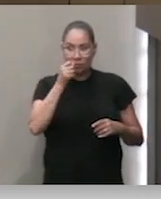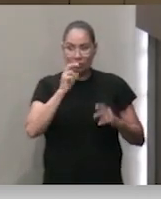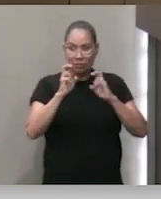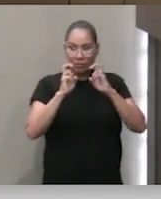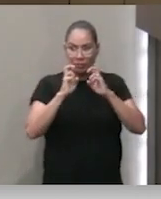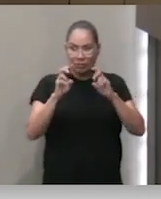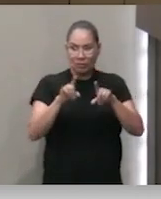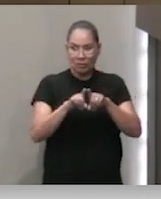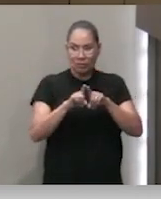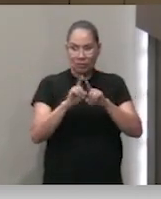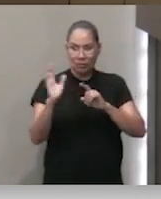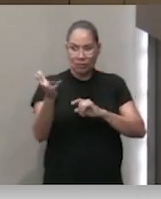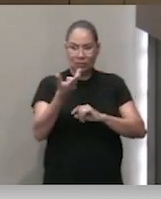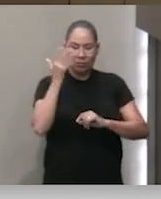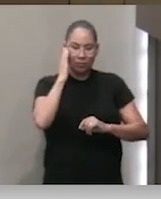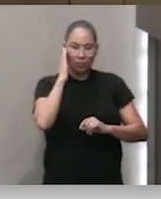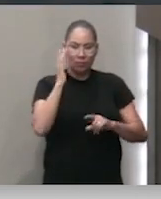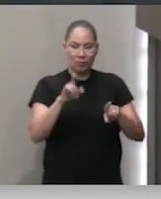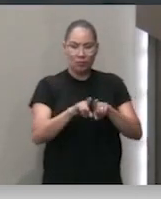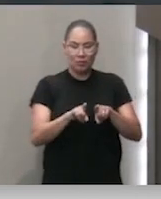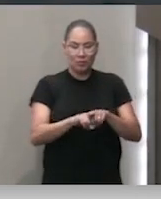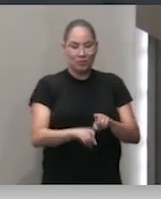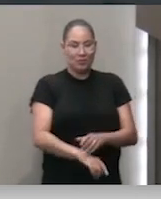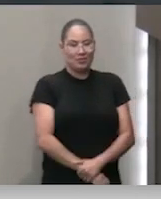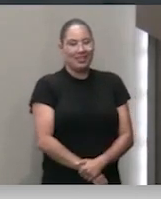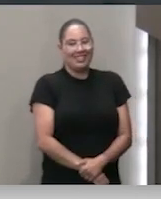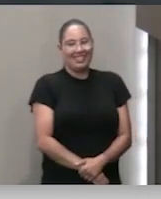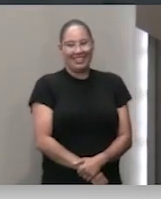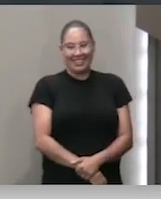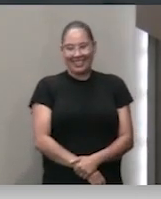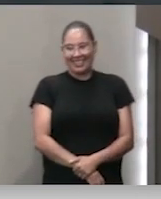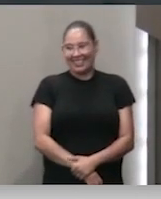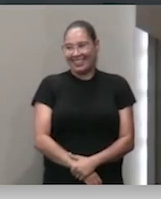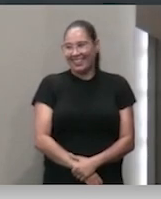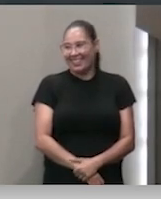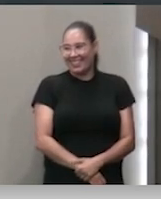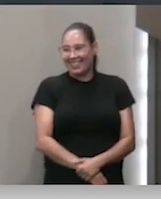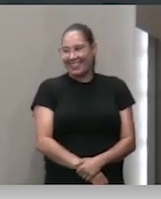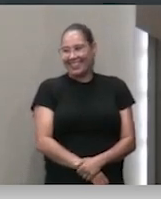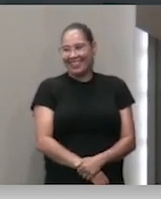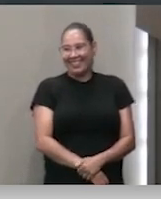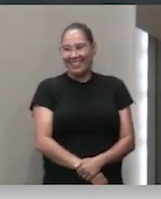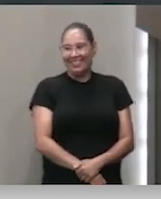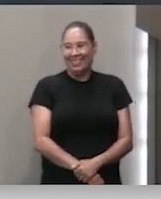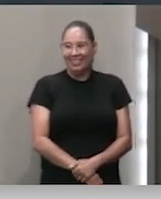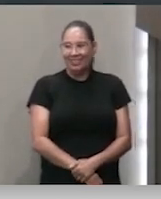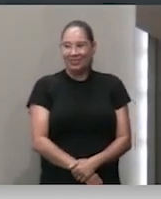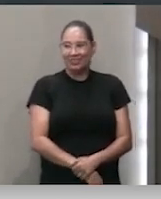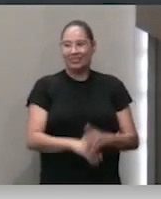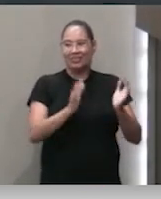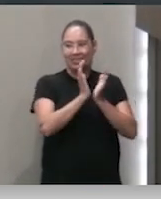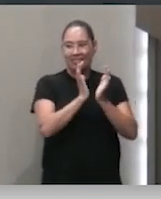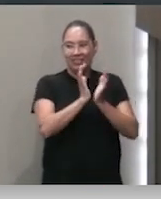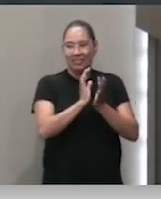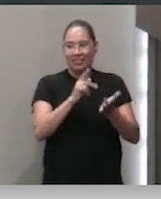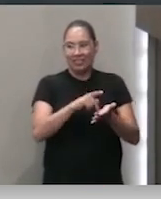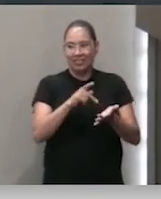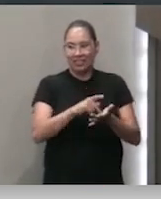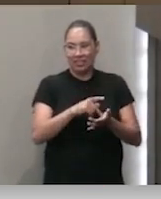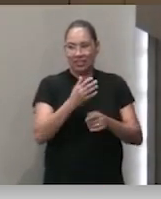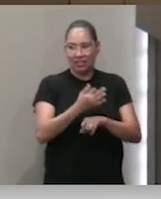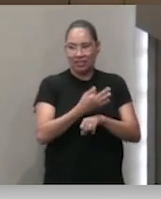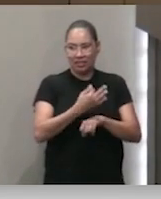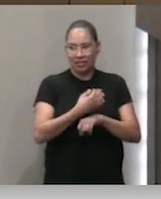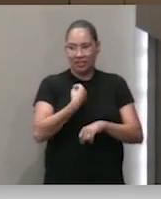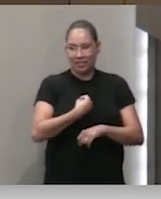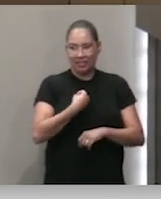sabe gritar também. Exatamente, vereador Luiz Rafael Colucci. Meu colega, na verdade, ninguém aguenta estar lá na